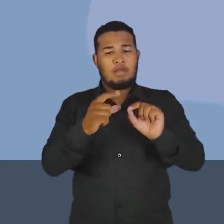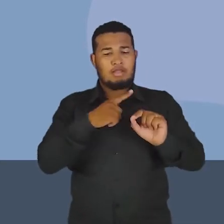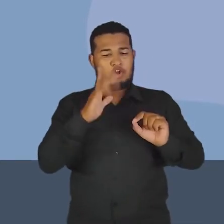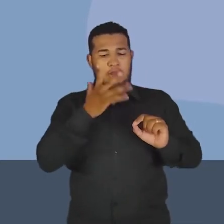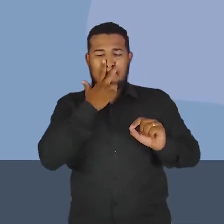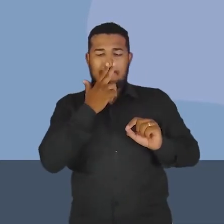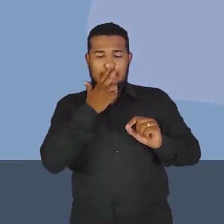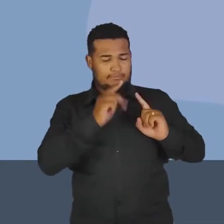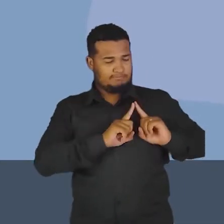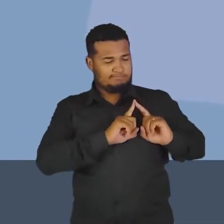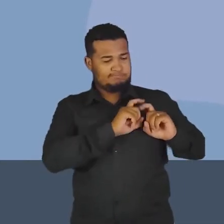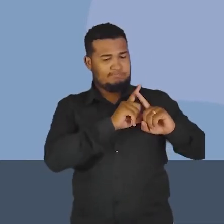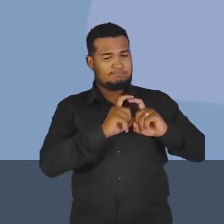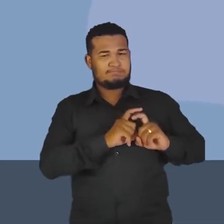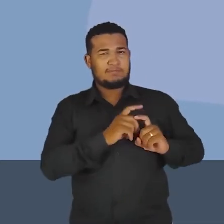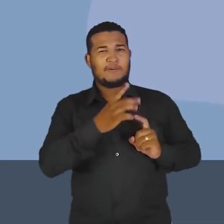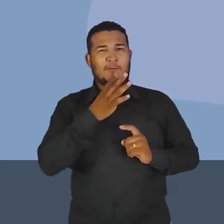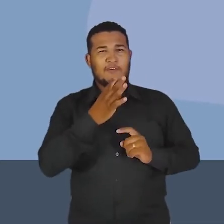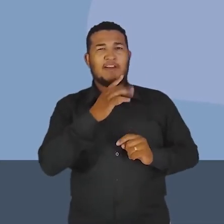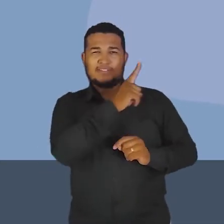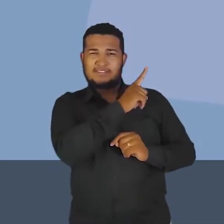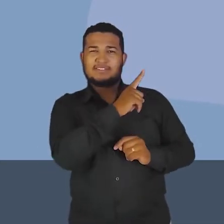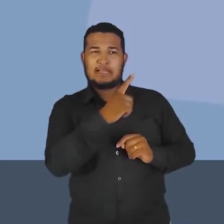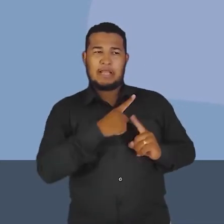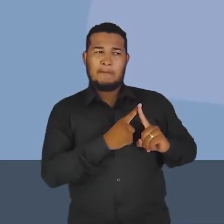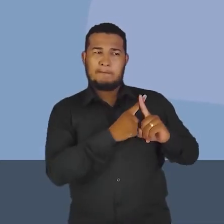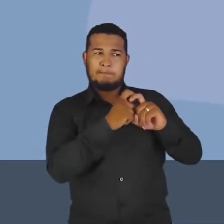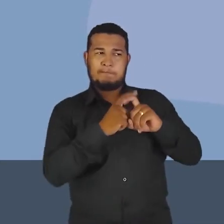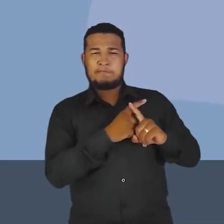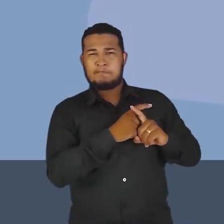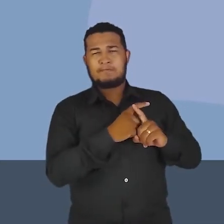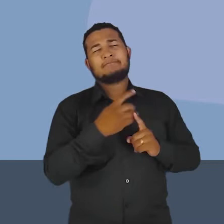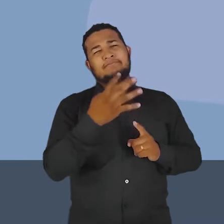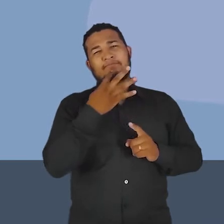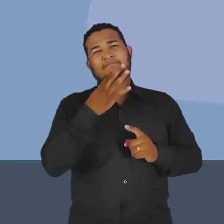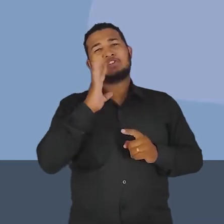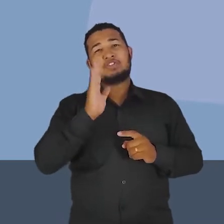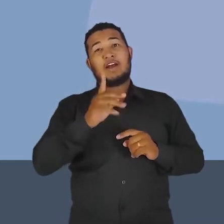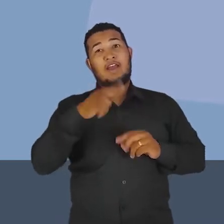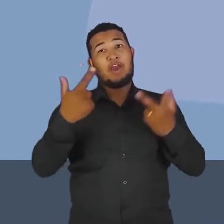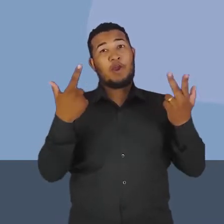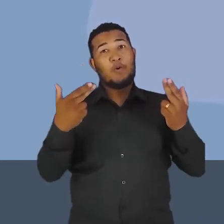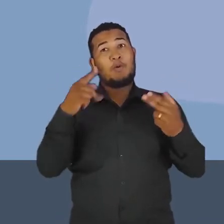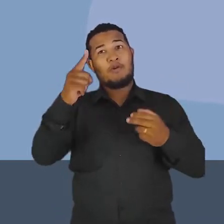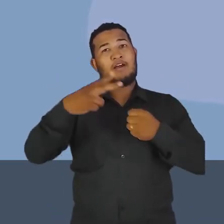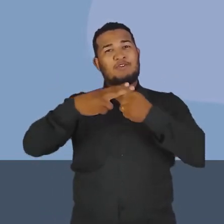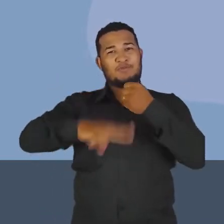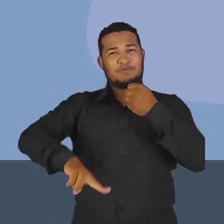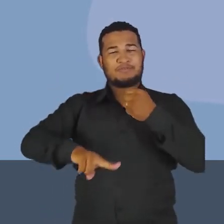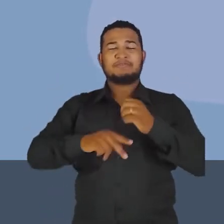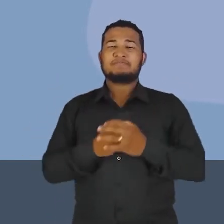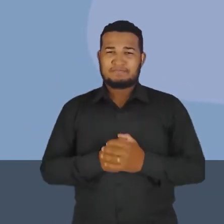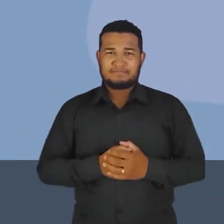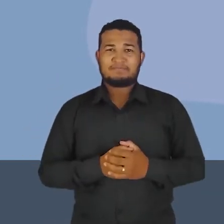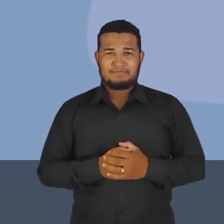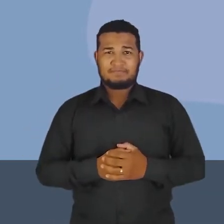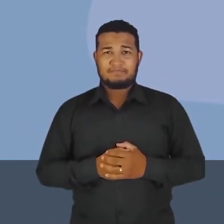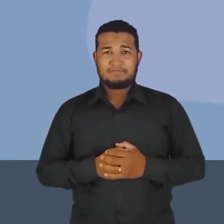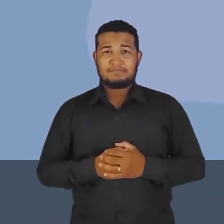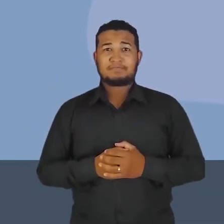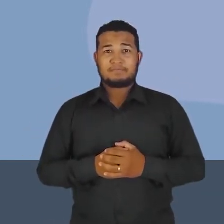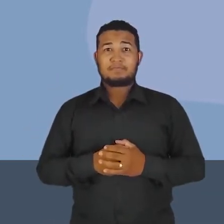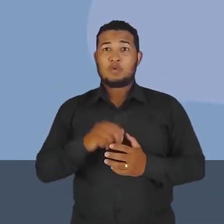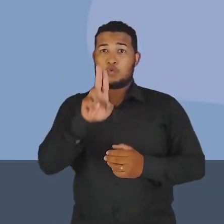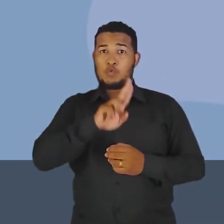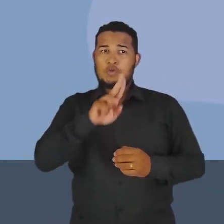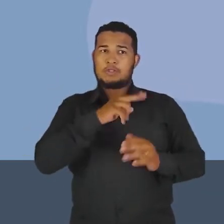Vasco Fernandes Coutinho. Quem conhece um pouco esse brasão já deve ter visto, é o mesmo brasão da Universidade Federal do Espírito Santo.